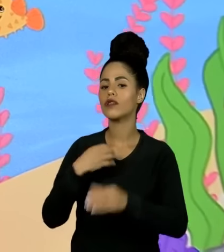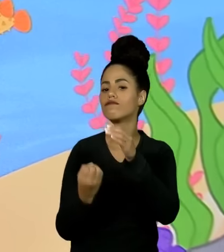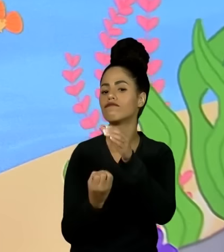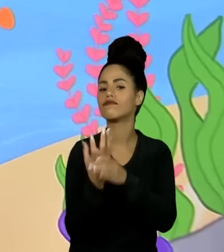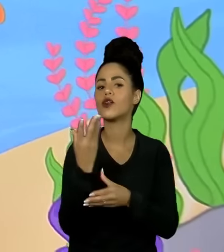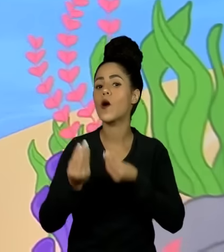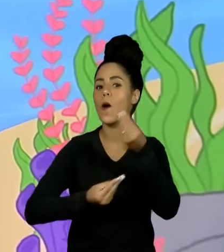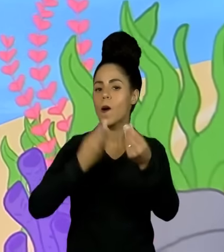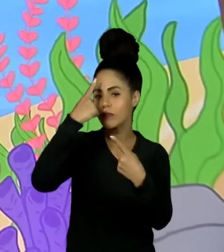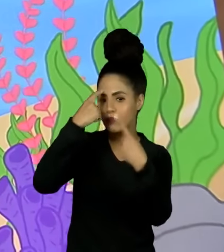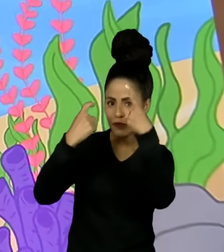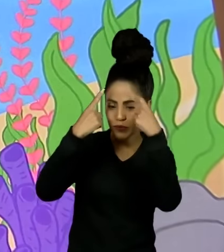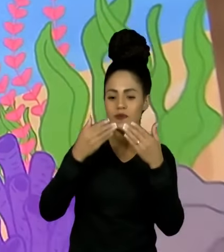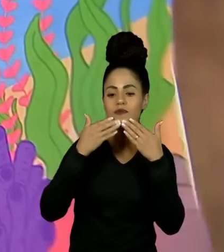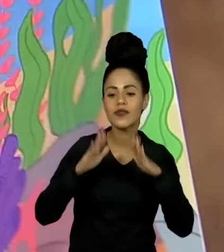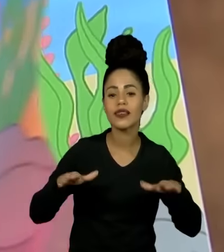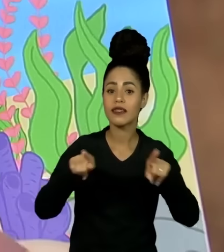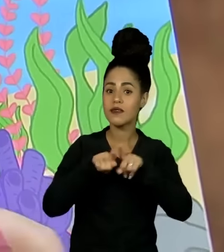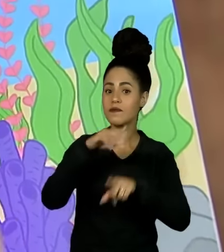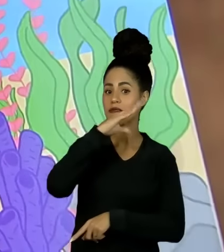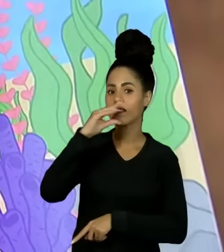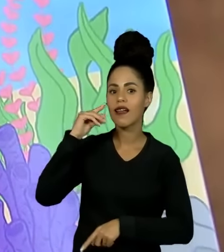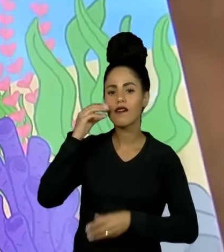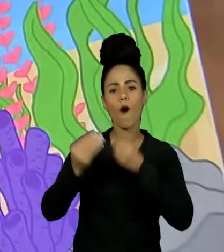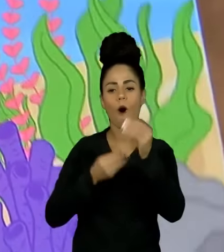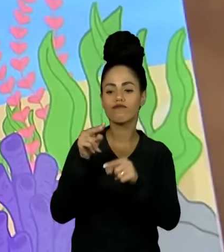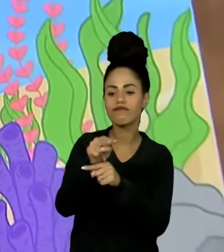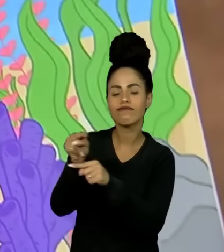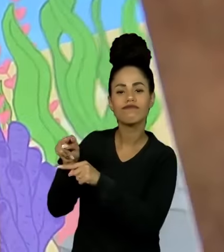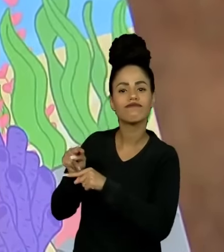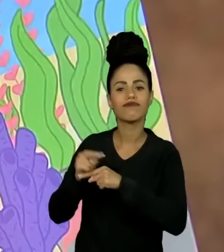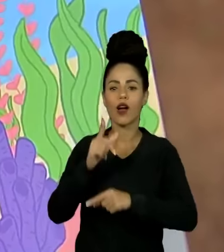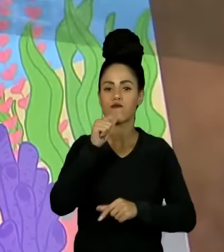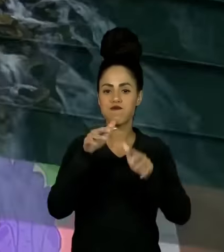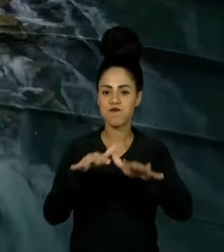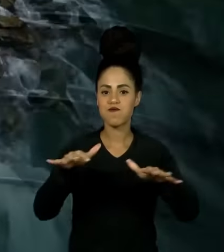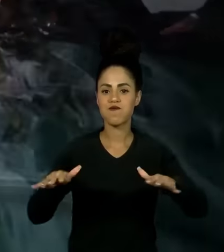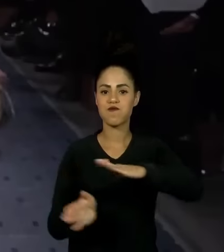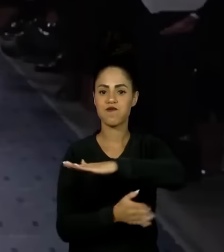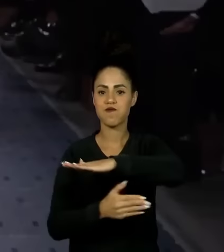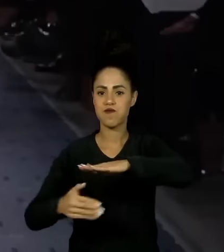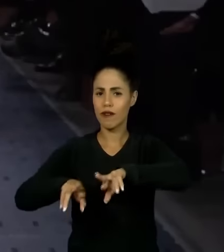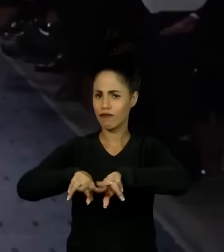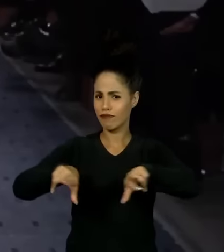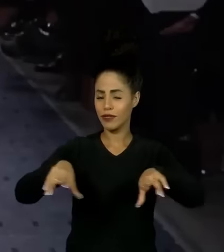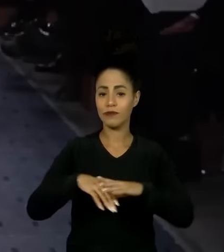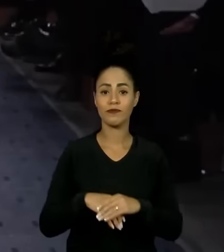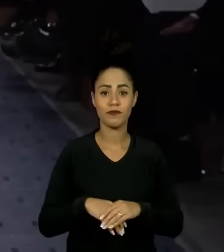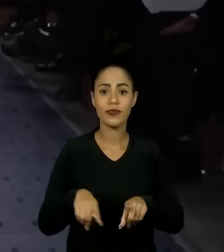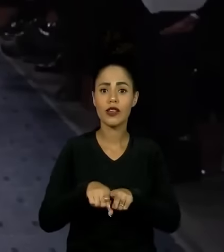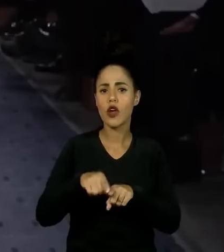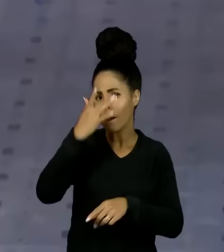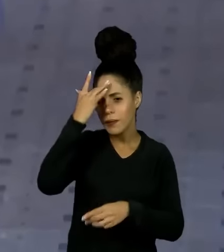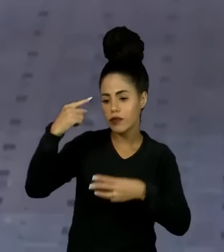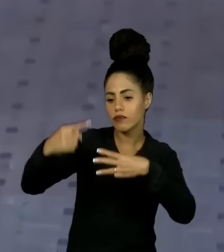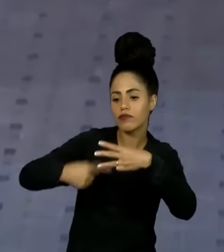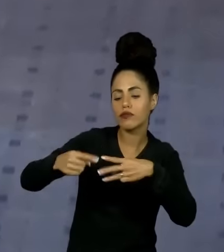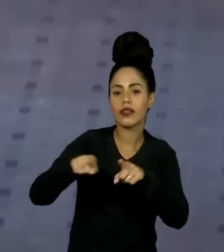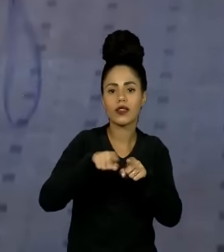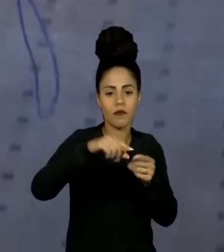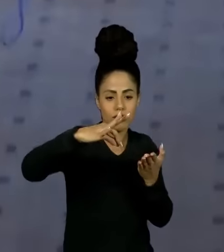criativa de envolver crianças e adolescentes na conservação dos oceanos. Catadoras e costureiras